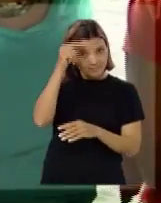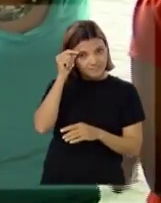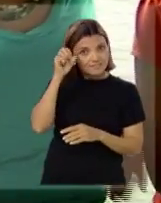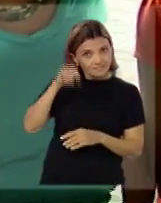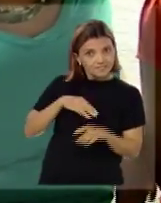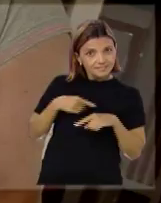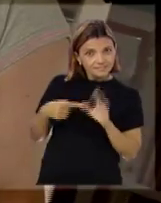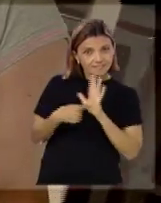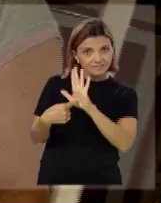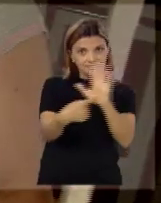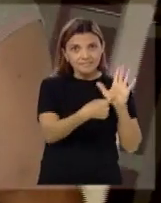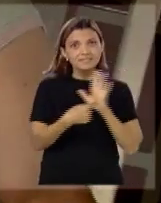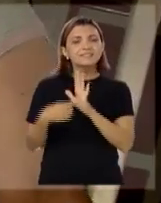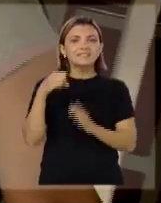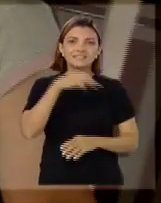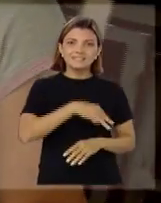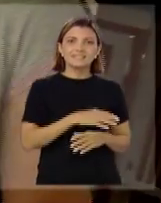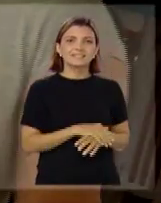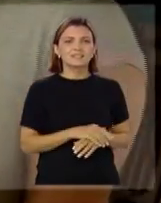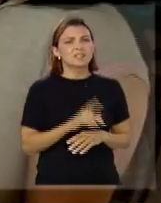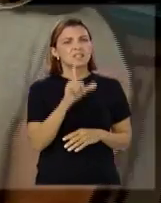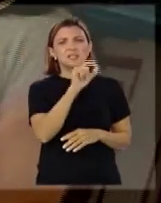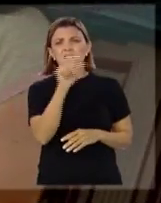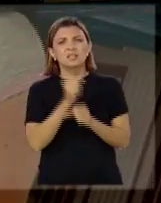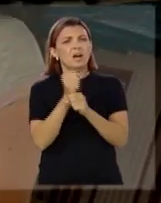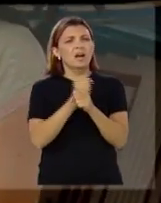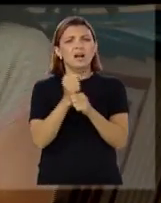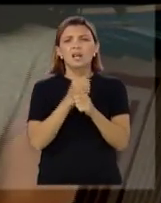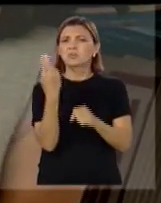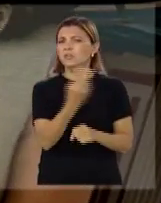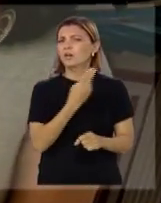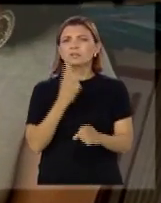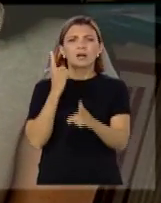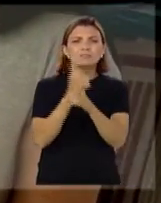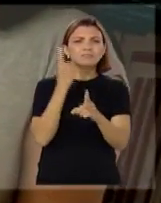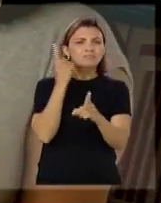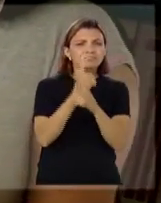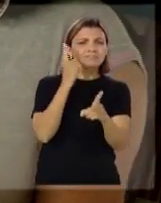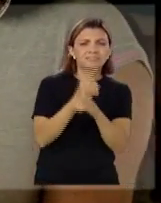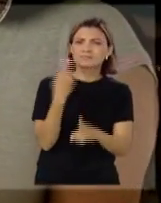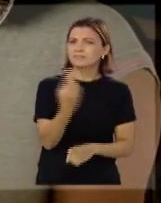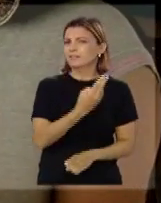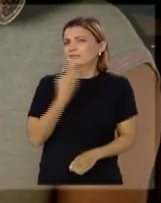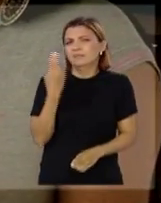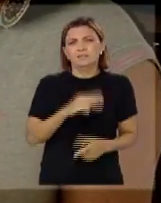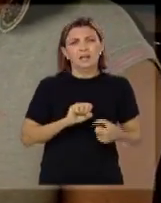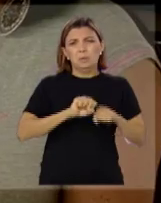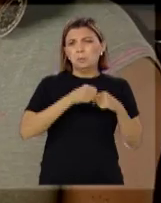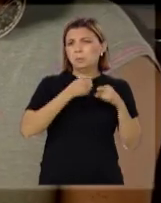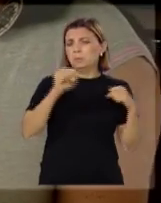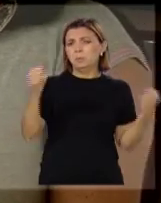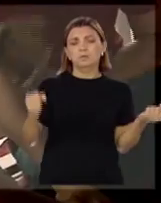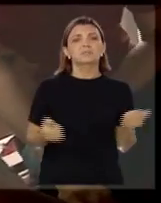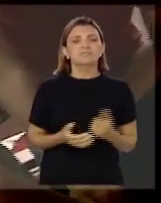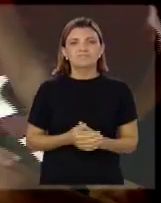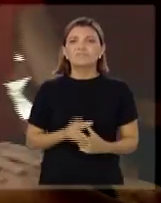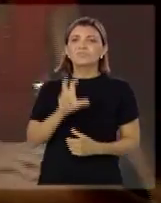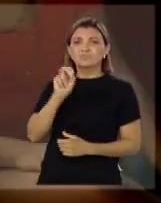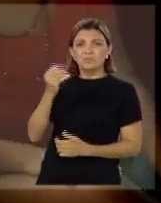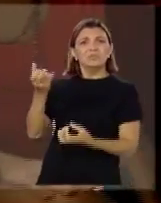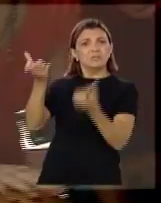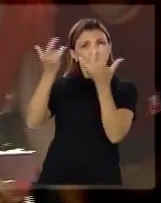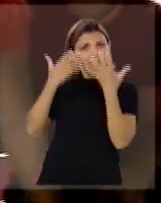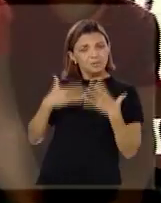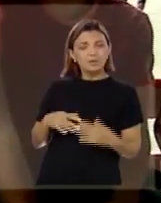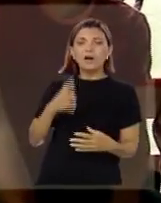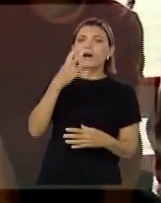os mistérios da Amazônia. Menino. Nem se você vivesse 100 anos aqui, dava pra você descobrir os mistérios dessa imensidão. Ah. É, minha avó